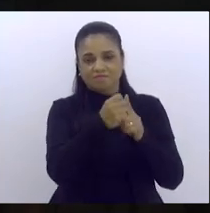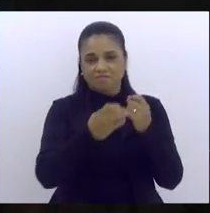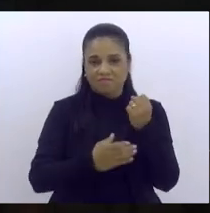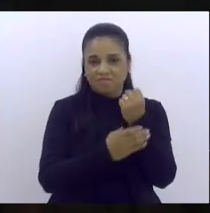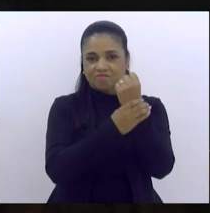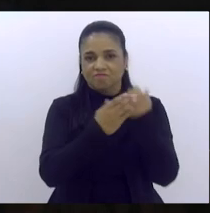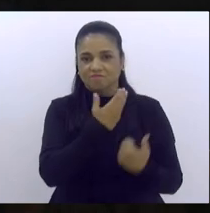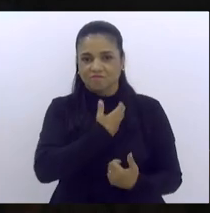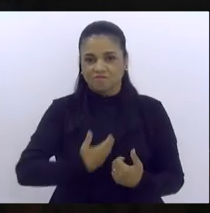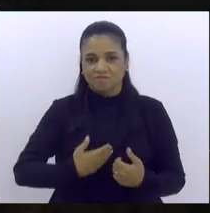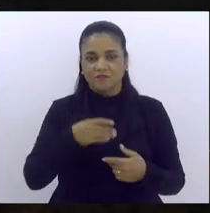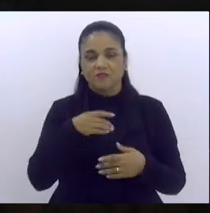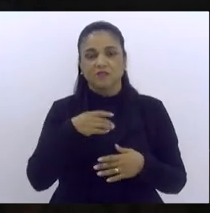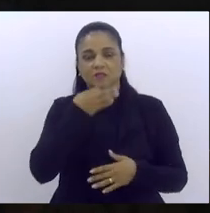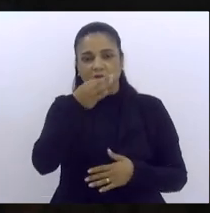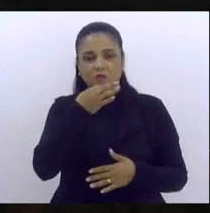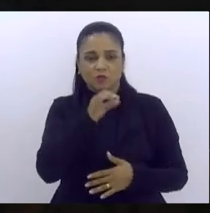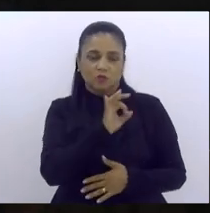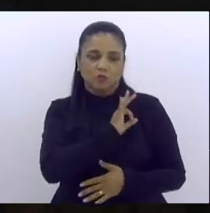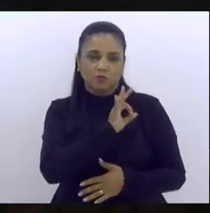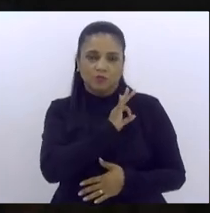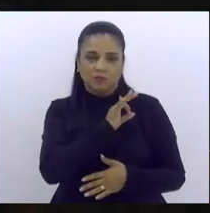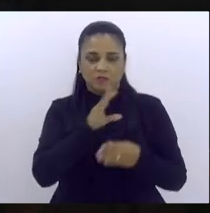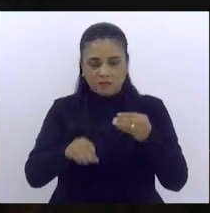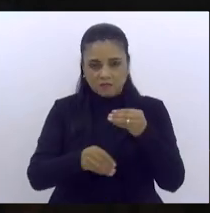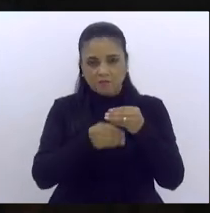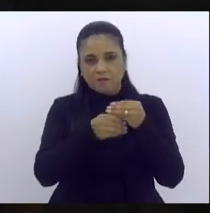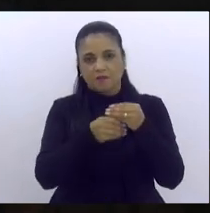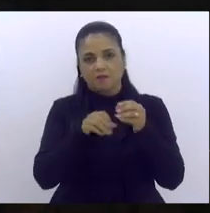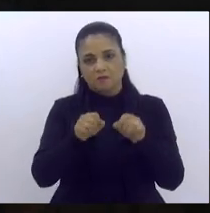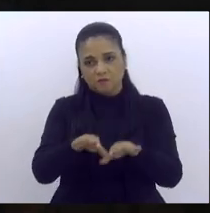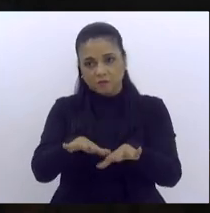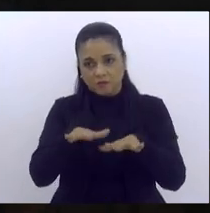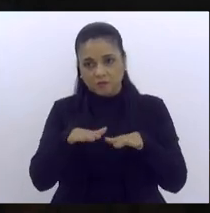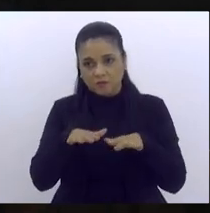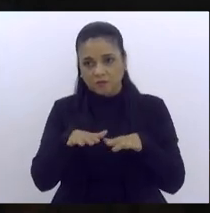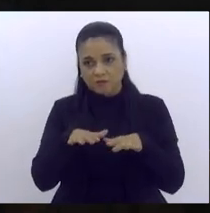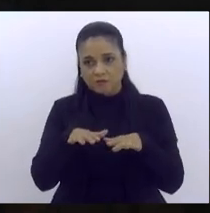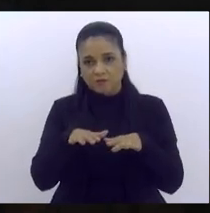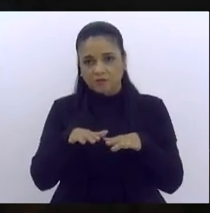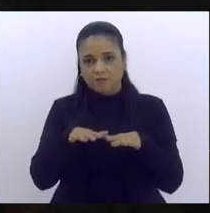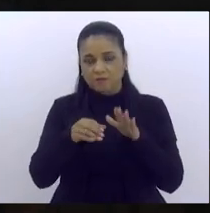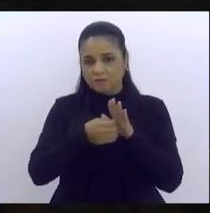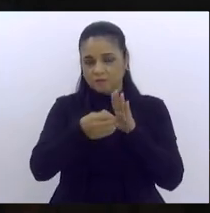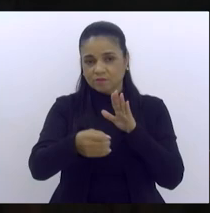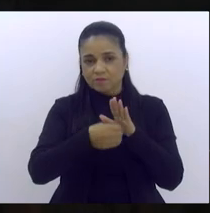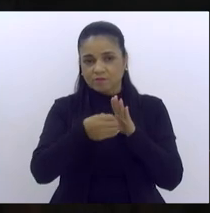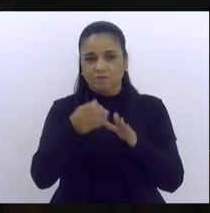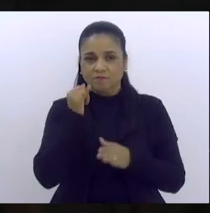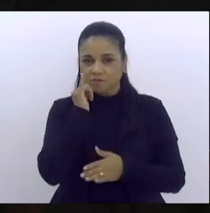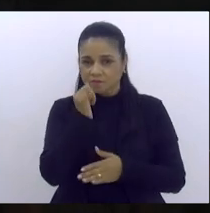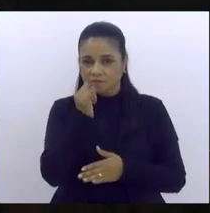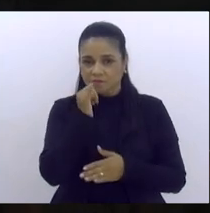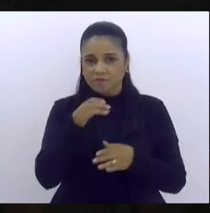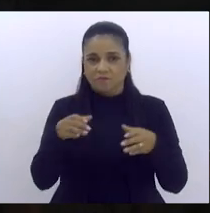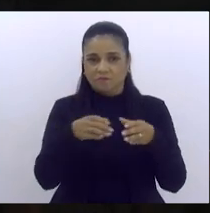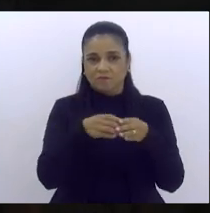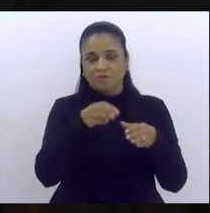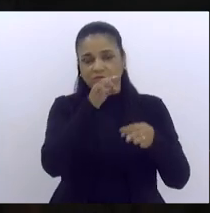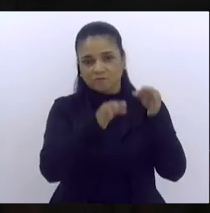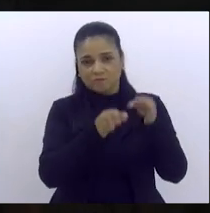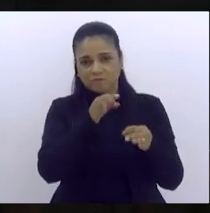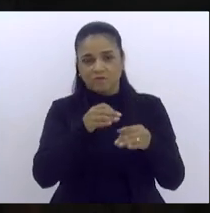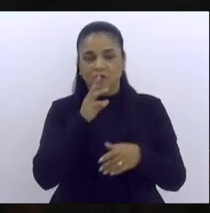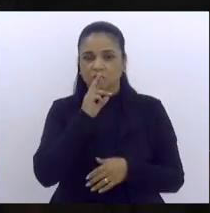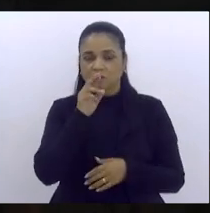de Segurança Pública e Assuntos de Polícia, às emendas de plenário. Para emitir parecer pela Comissão de Constituição e Justiça,